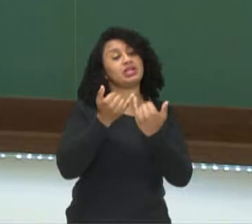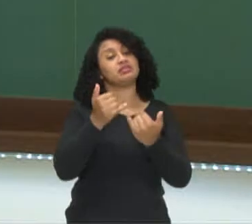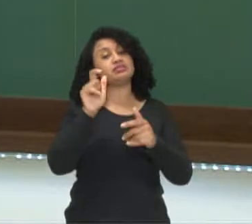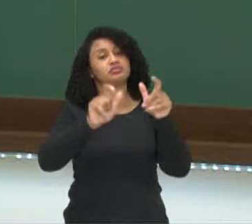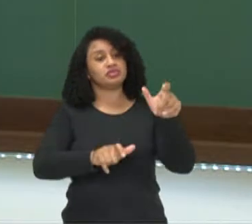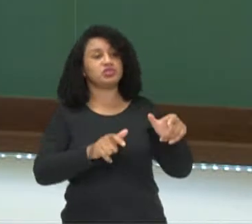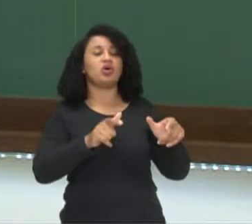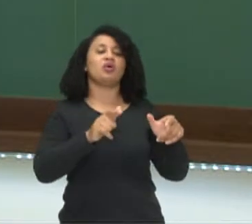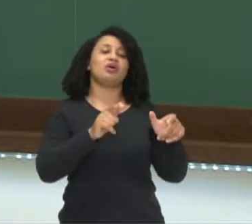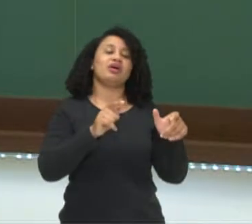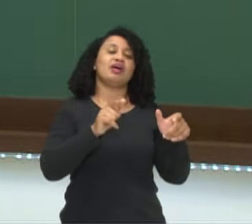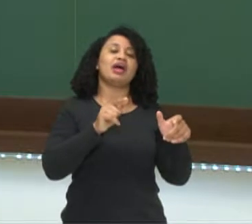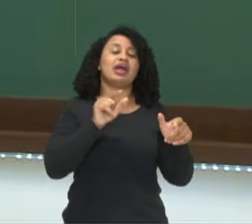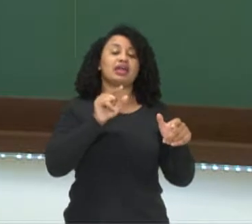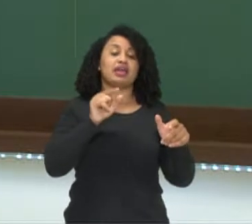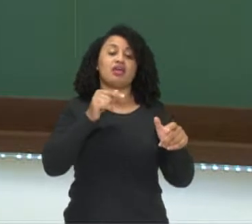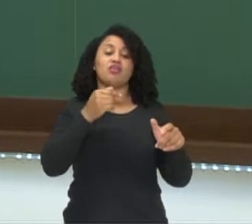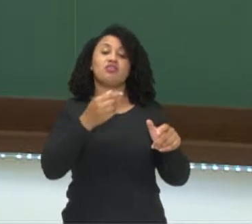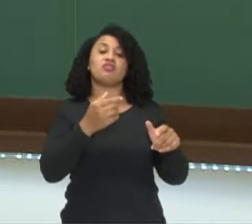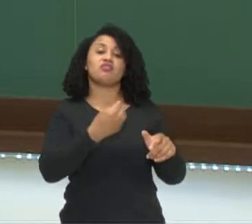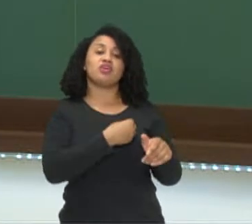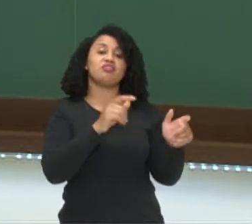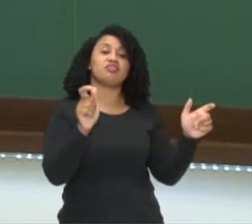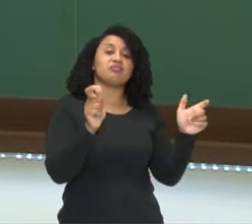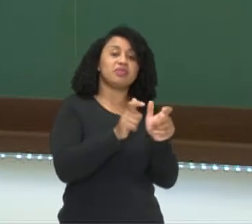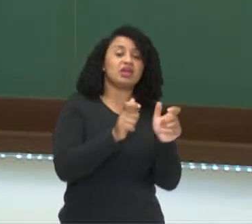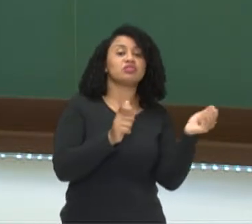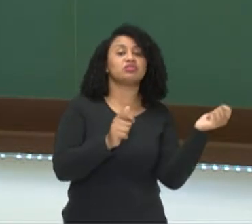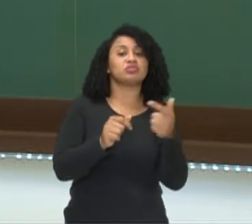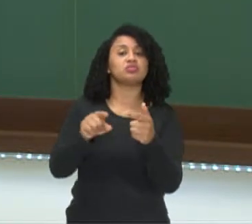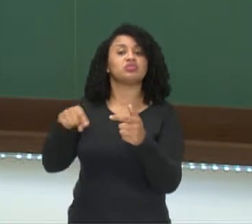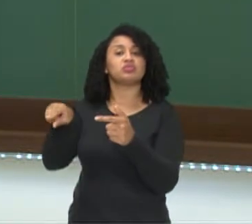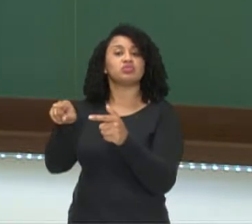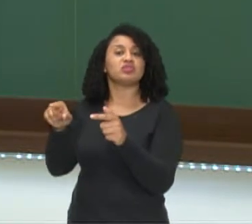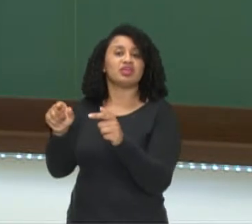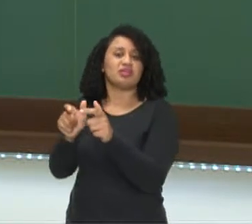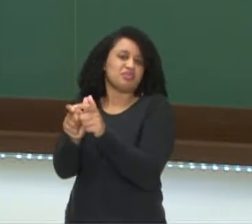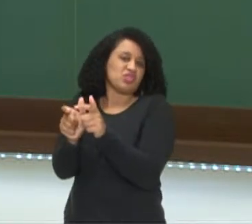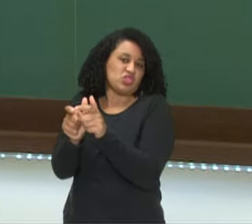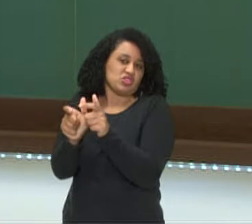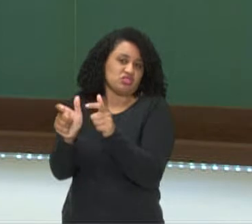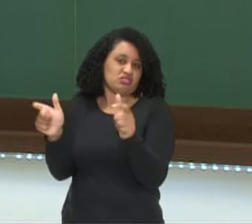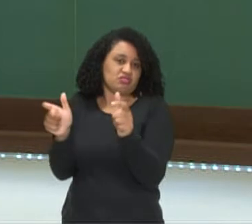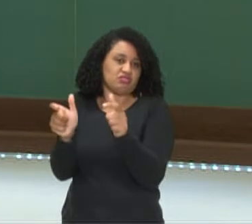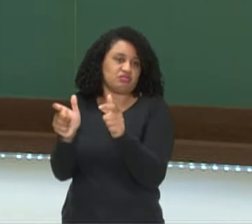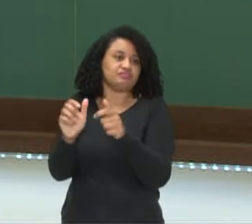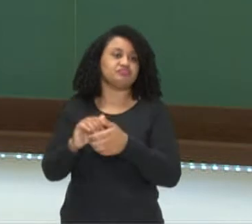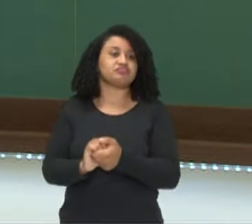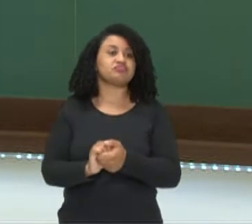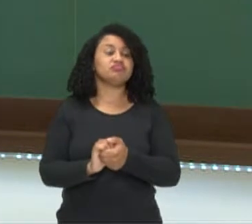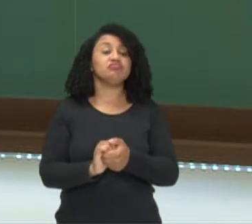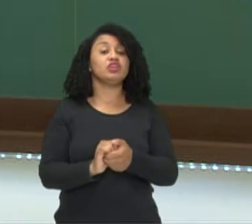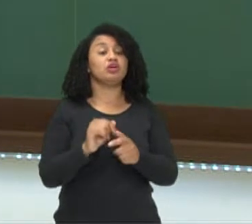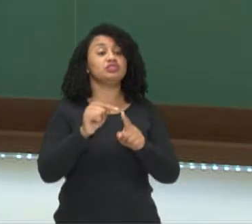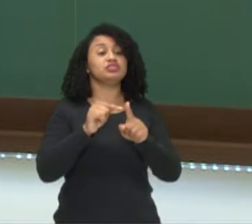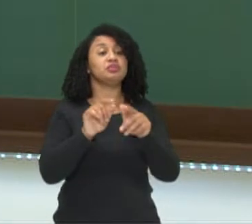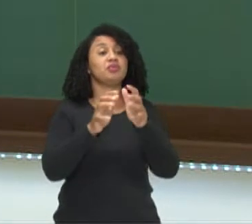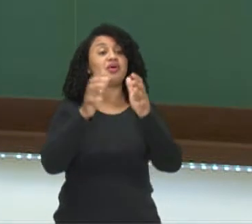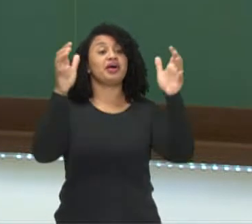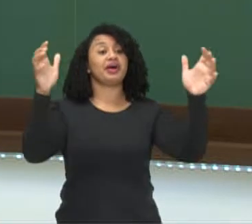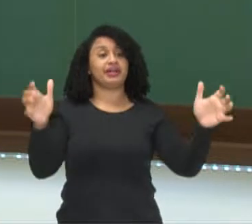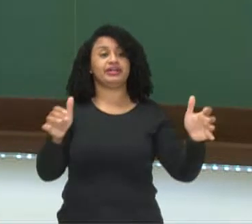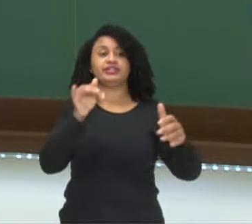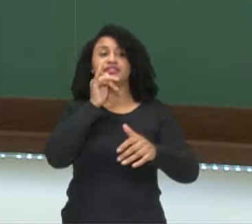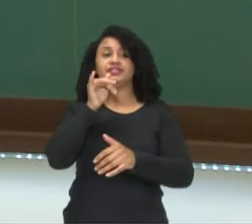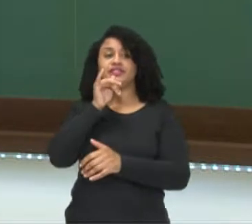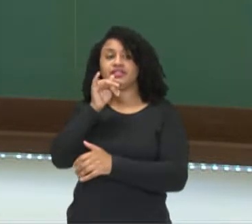Vivem menos que as raças menores, mas vivem mais que as raças maiores. Raças gigantes, como o Dog de